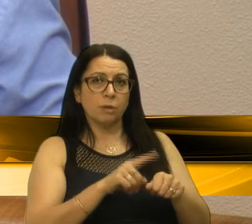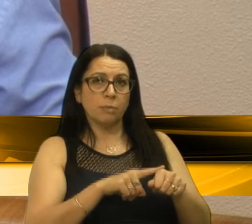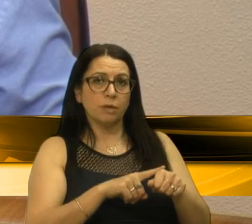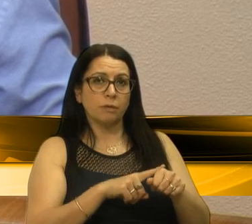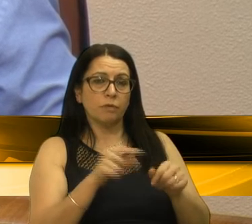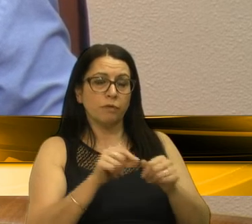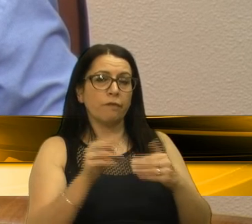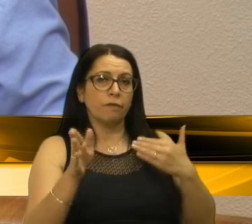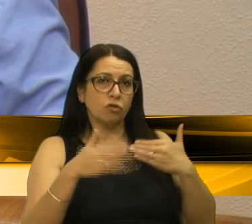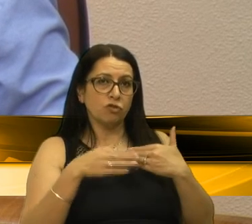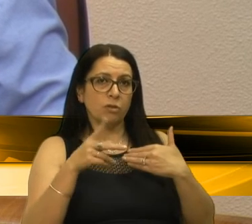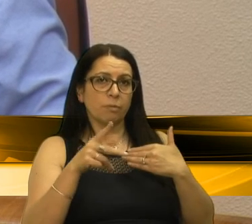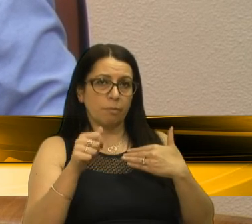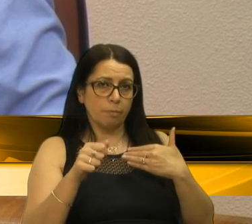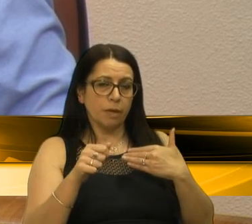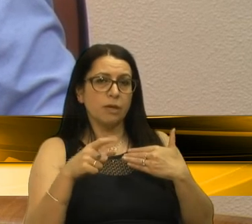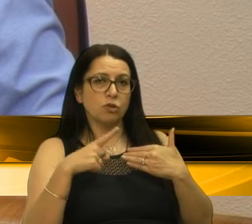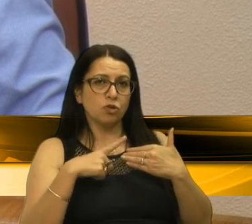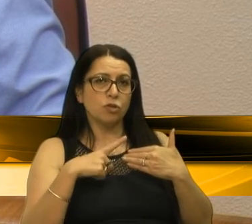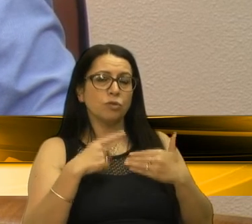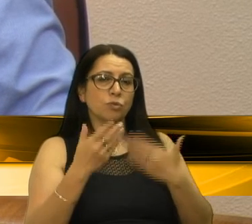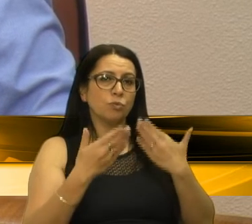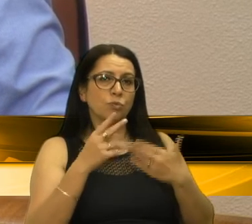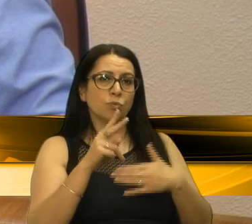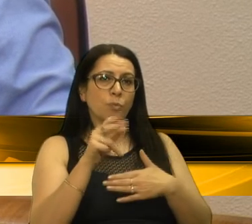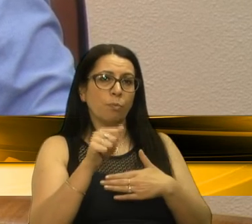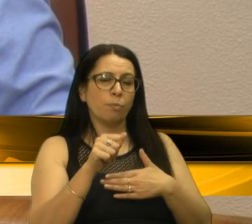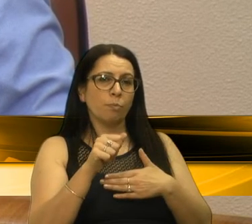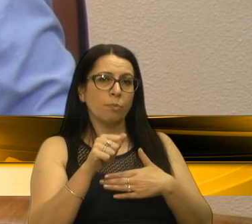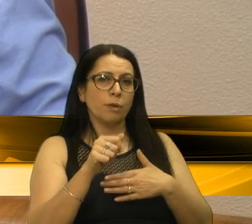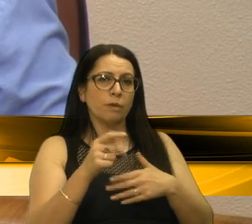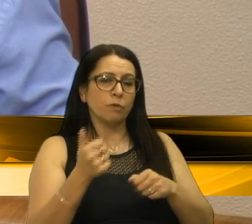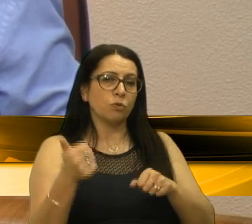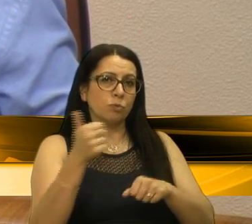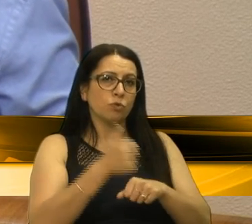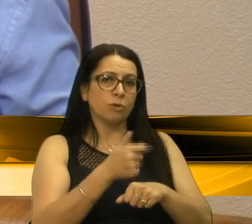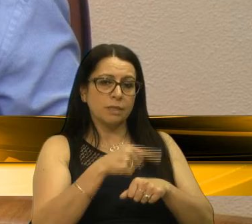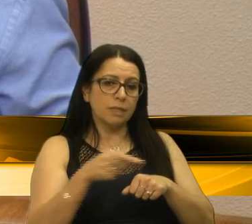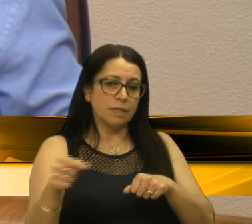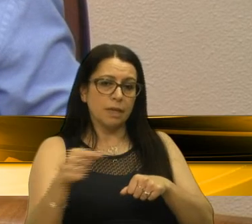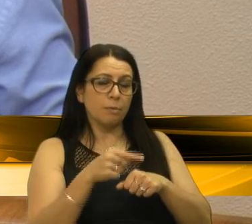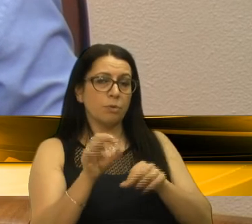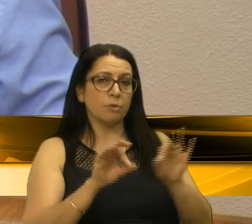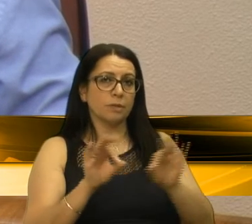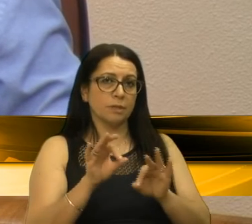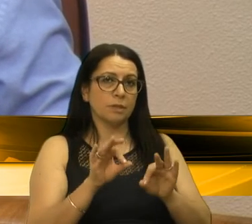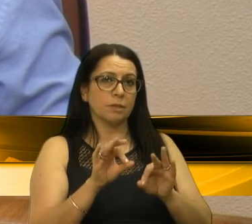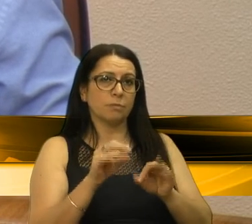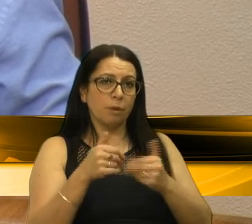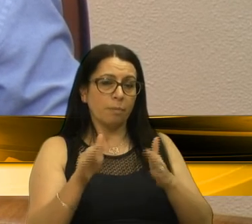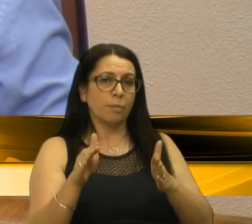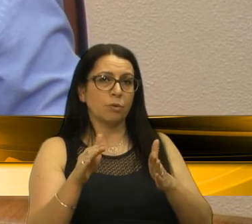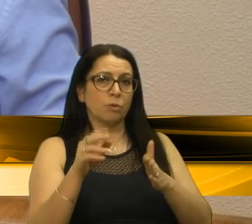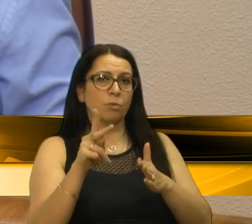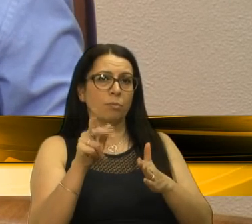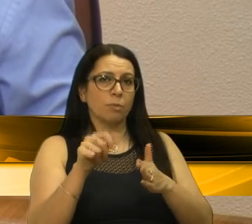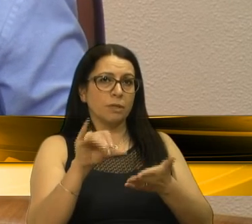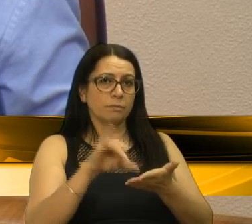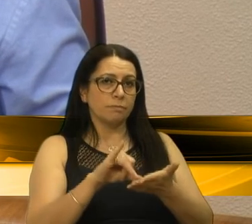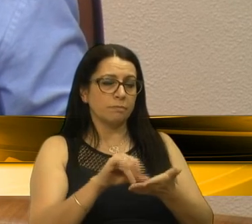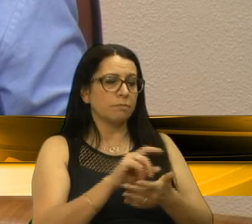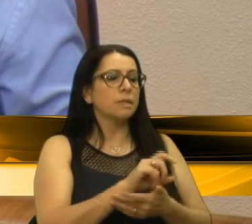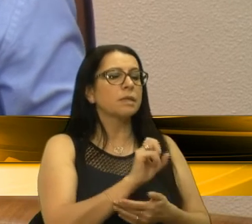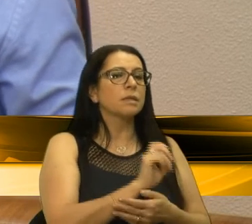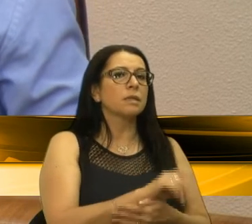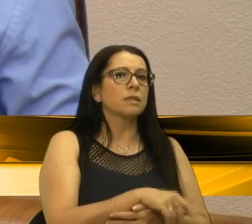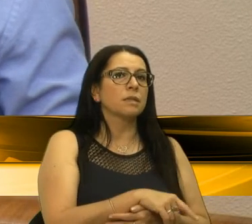foi fechado o PA, já existiu o atendimento na UPA Zona Norte que viria substituí-lo durante esse período de organização para a abertura da UPA Centro?